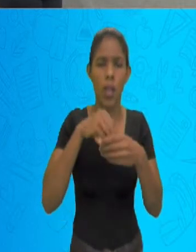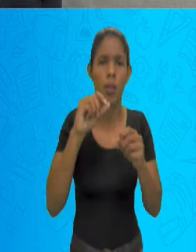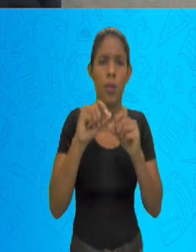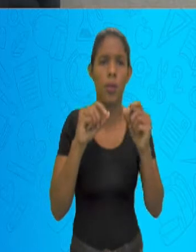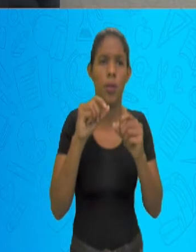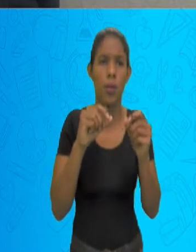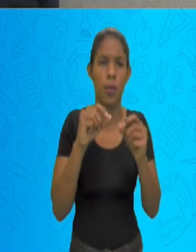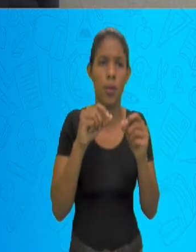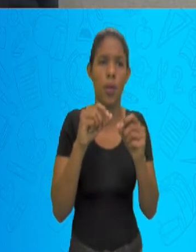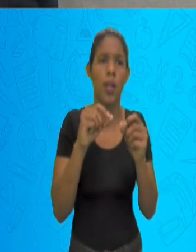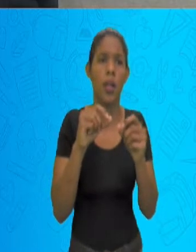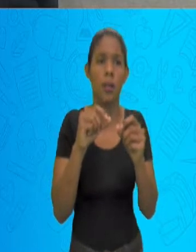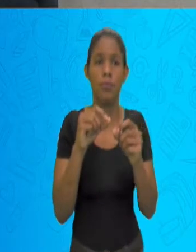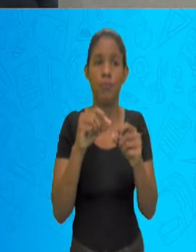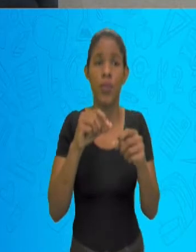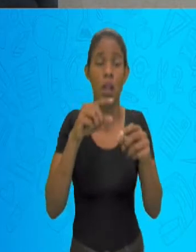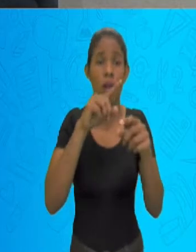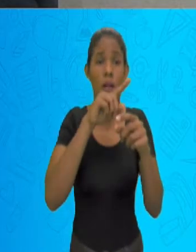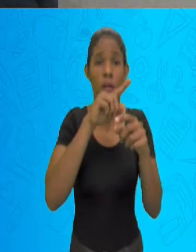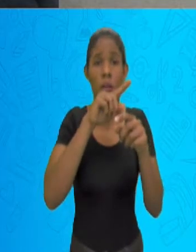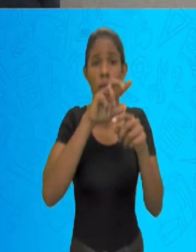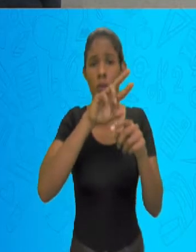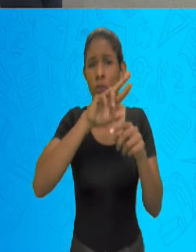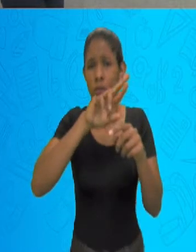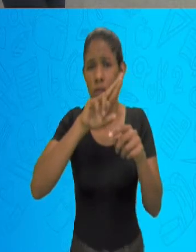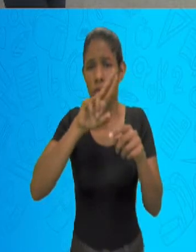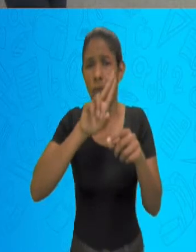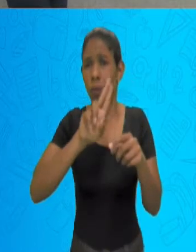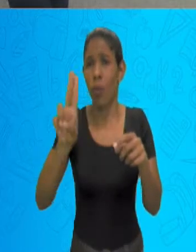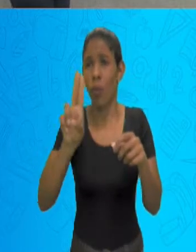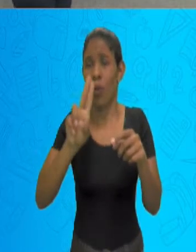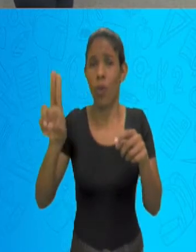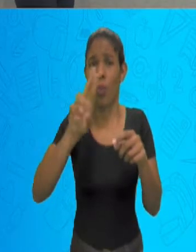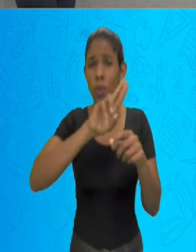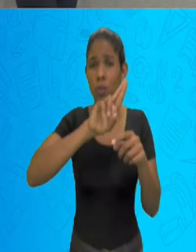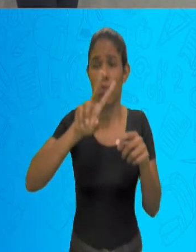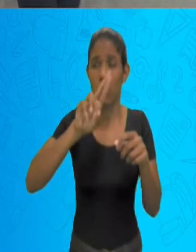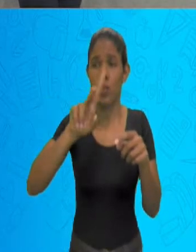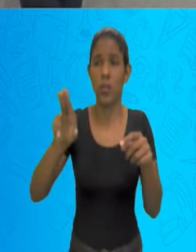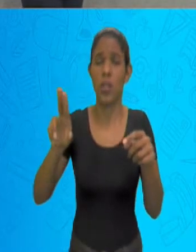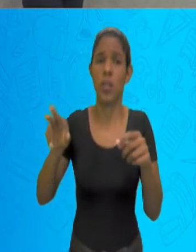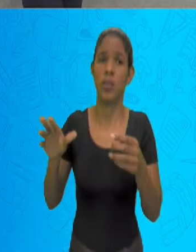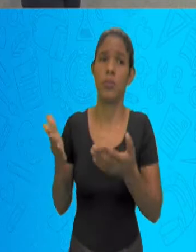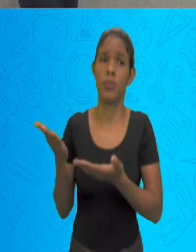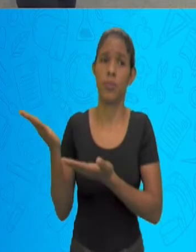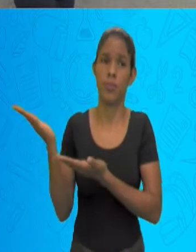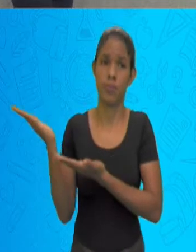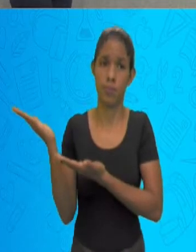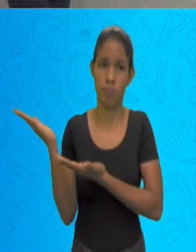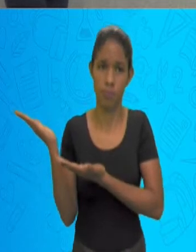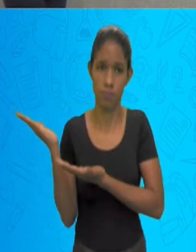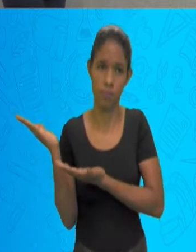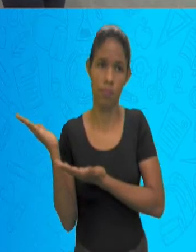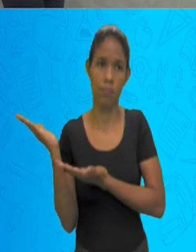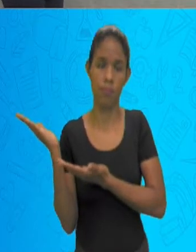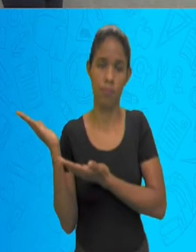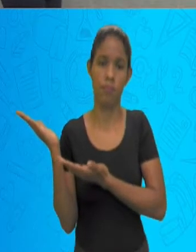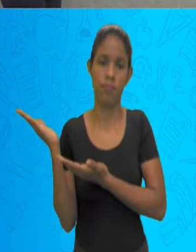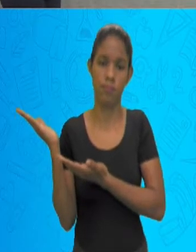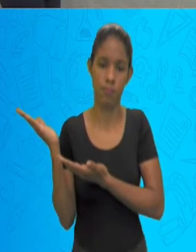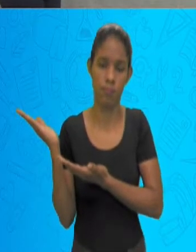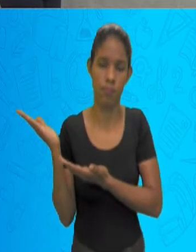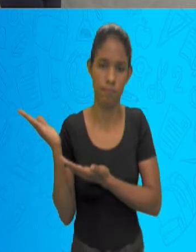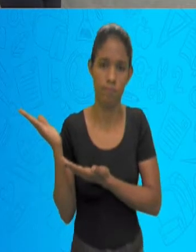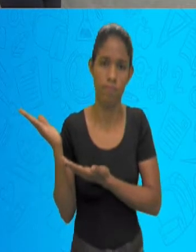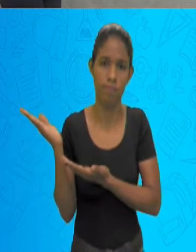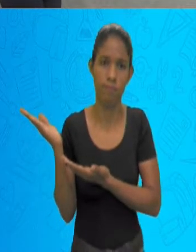o octaedro, o dodecaedro, o icosaedro, o prisma e a pirâmide em suas